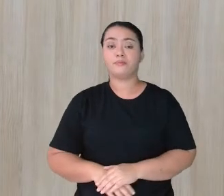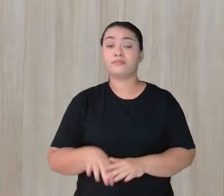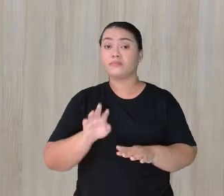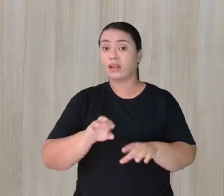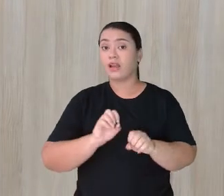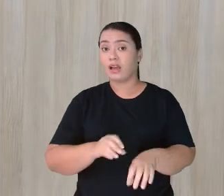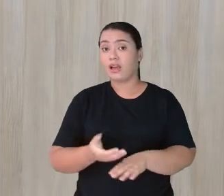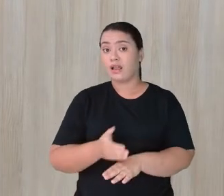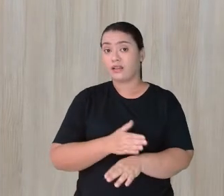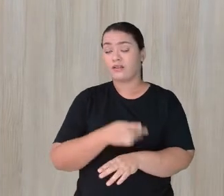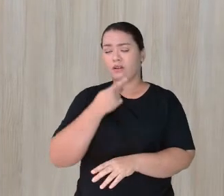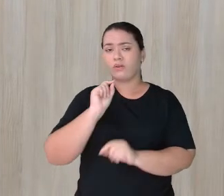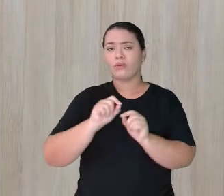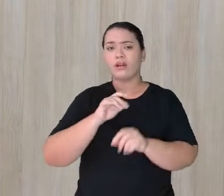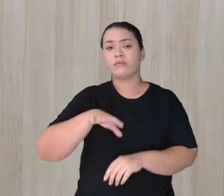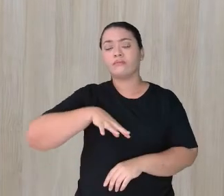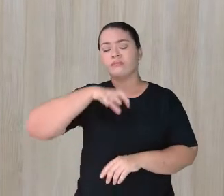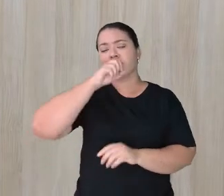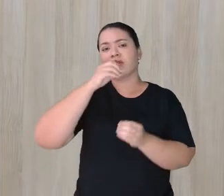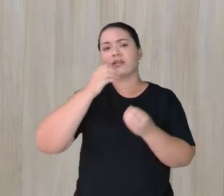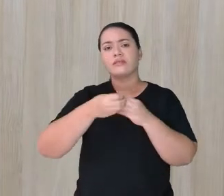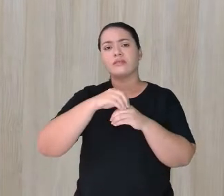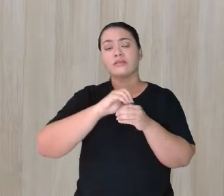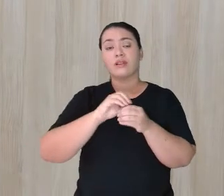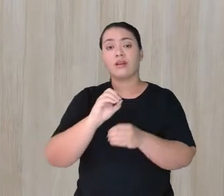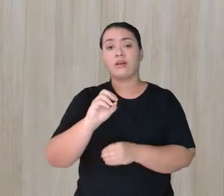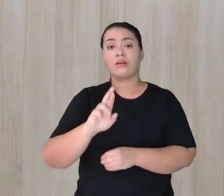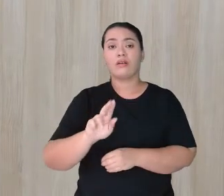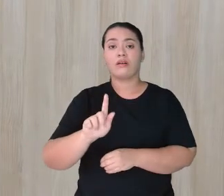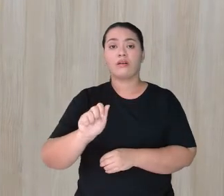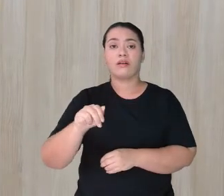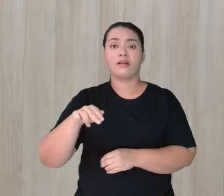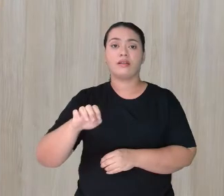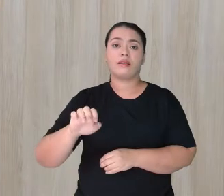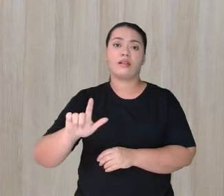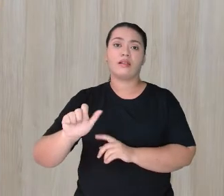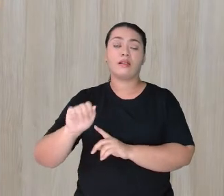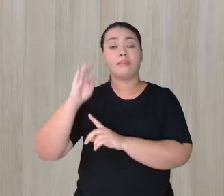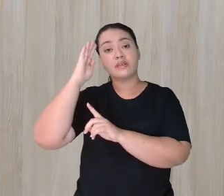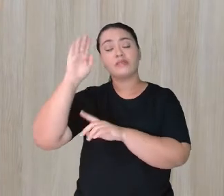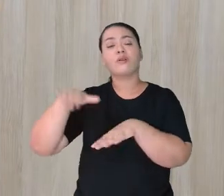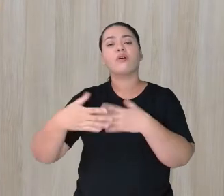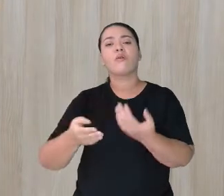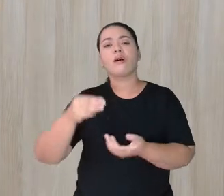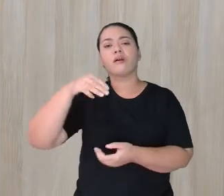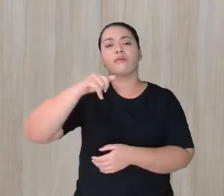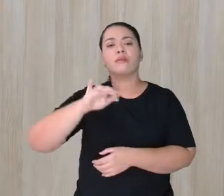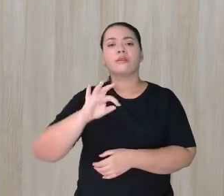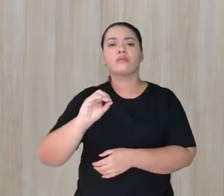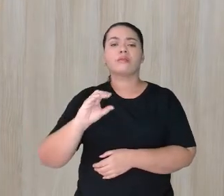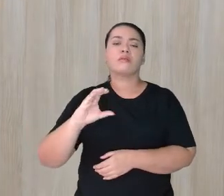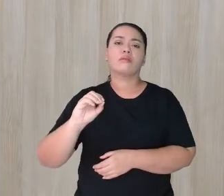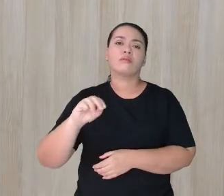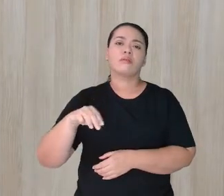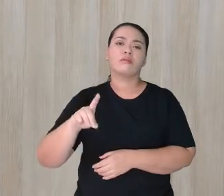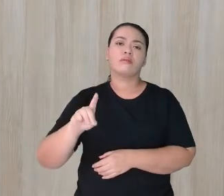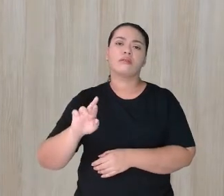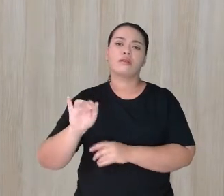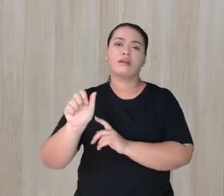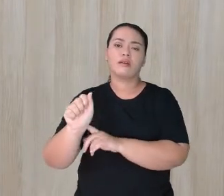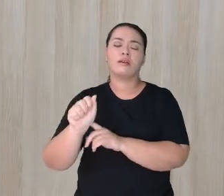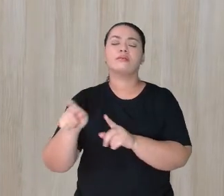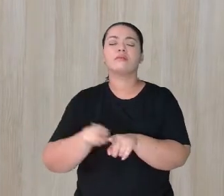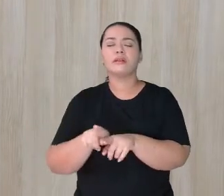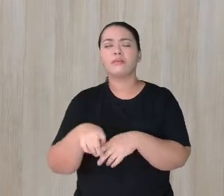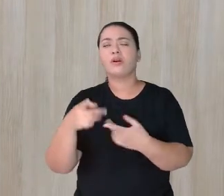nós vimos que a respiração celular, a organela principal é a mitocôndria, né? Então, existem outros órgãos, a